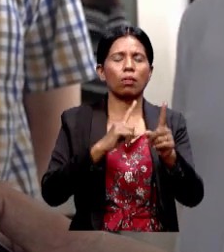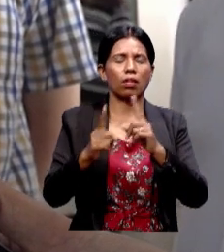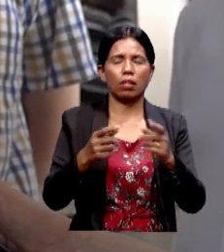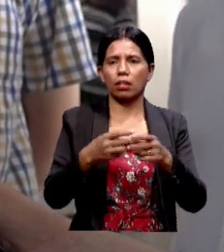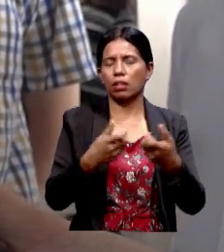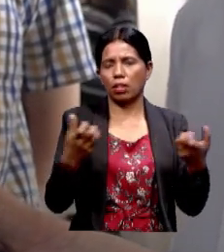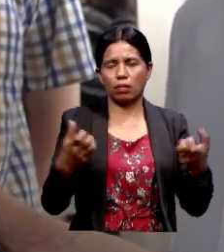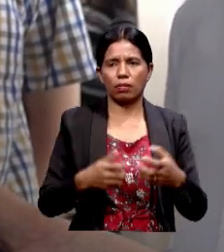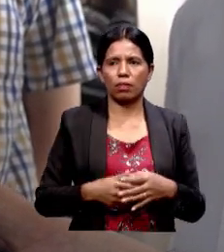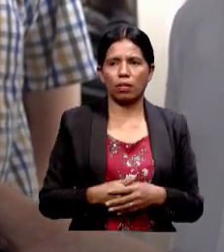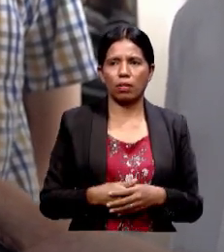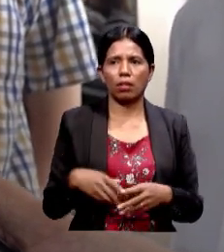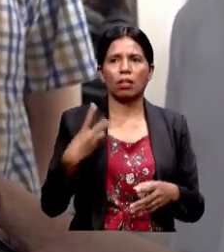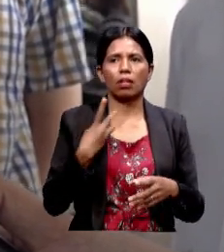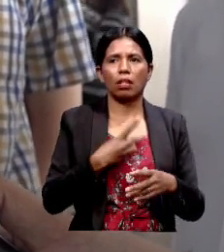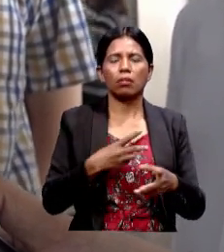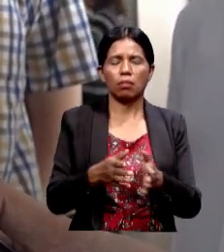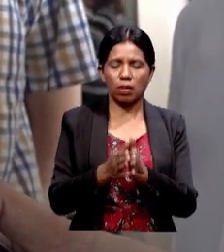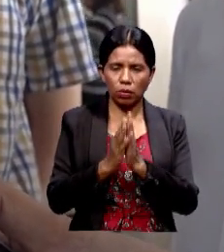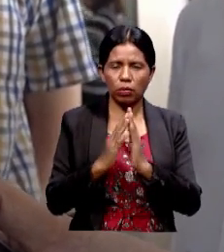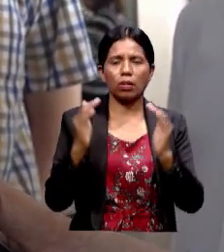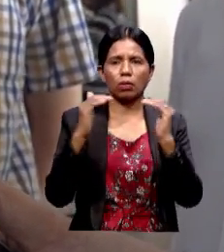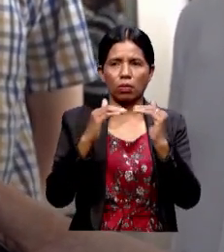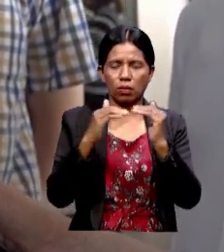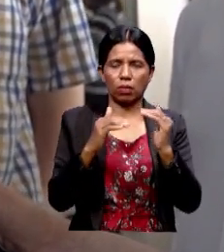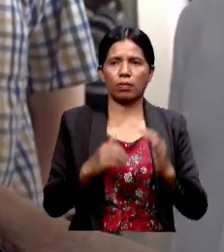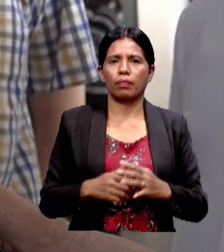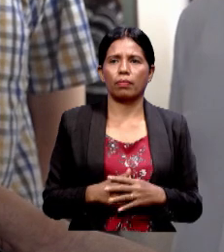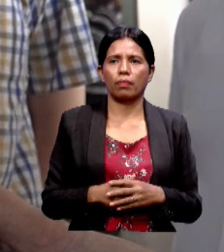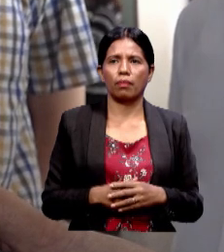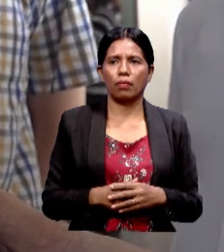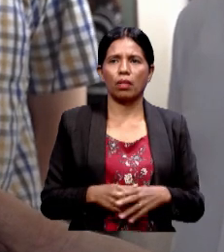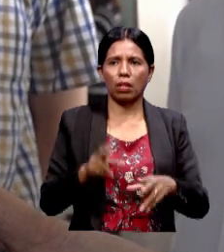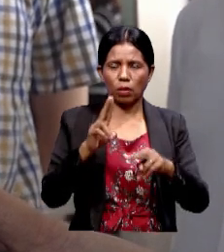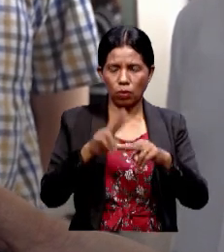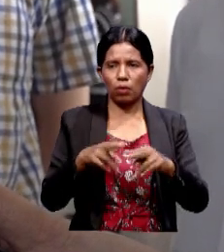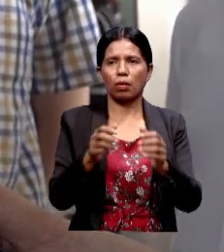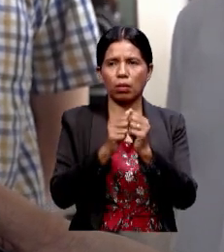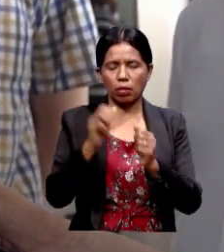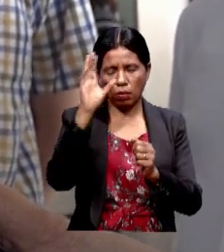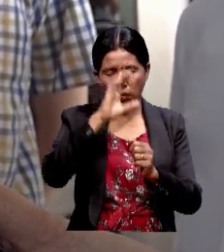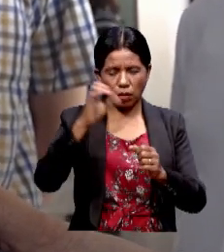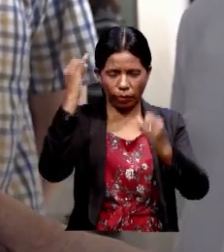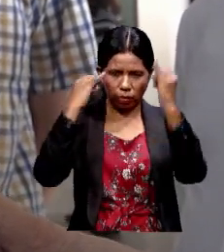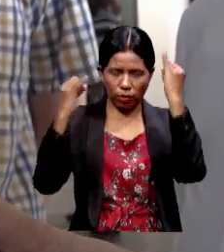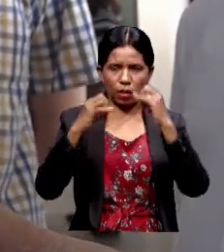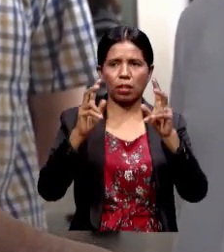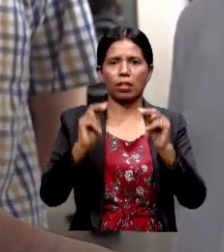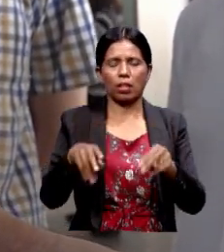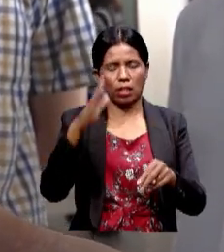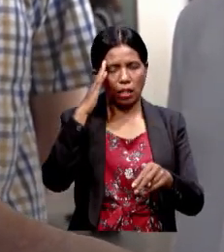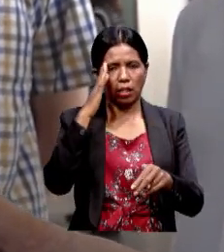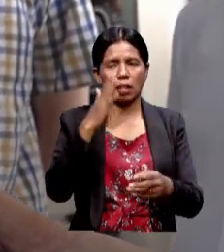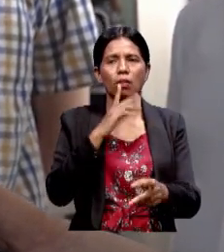selukida nemi rene ami mai ohing runiao atu tur hamutuk para buka informasaun para tengke hateni di